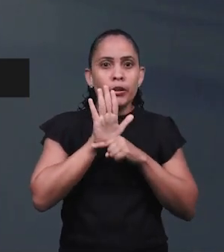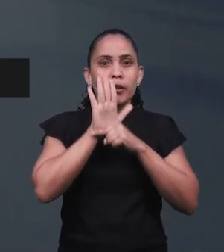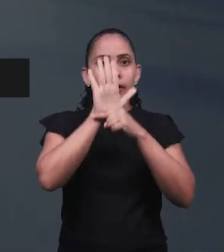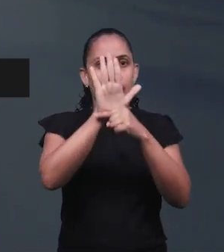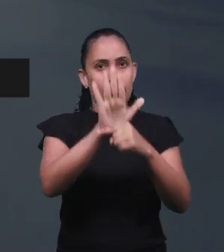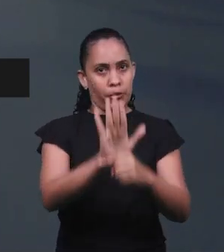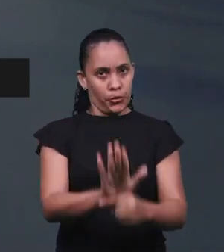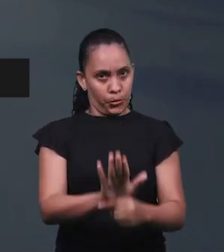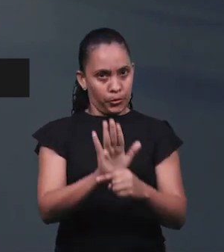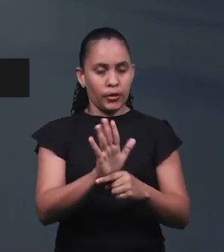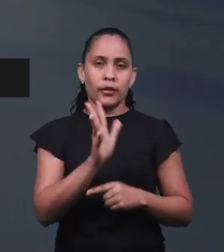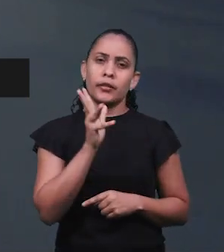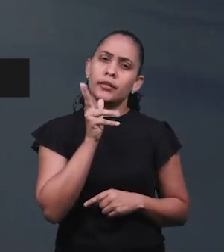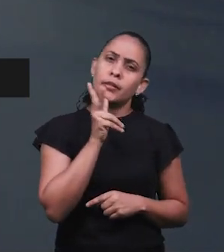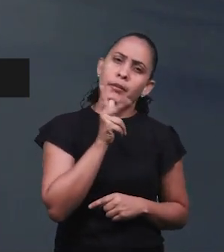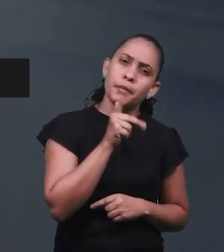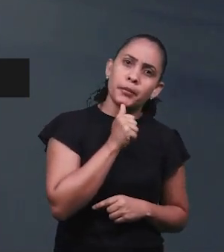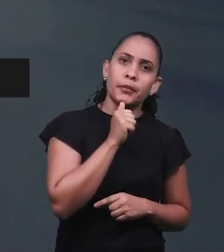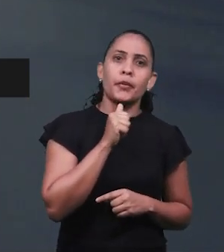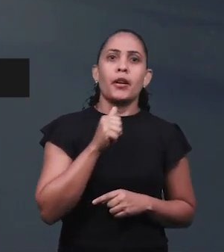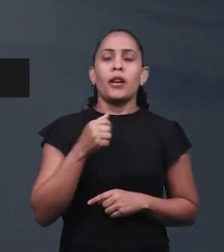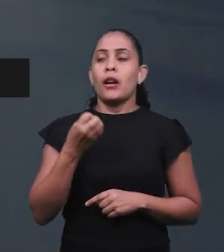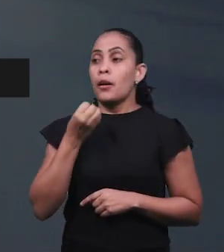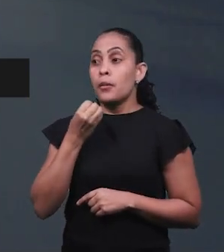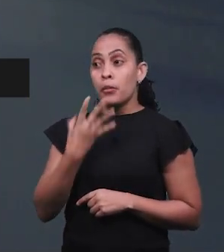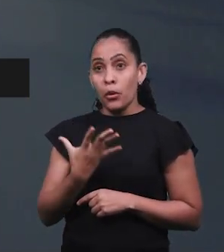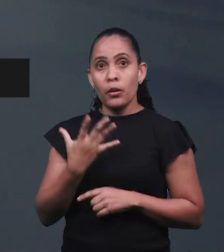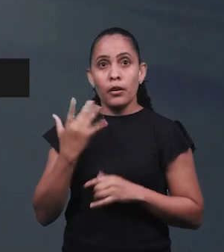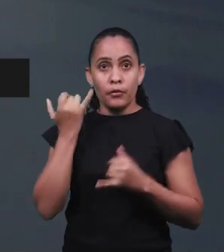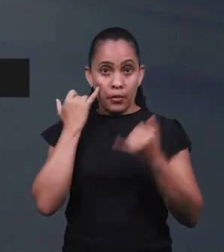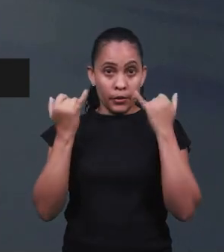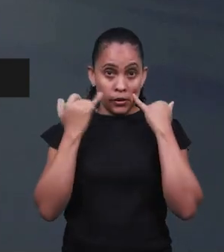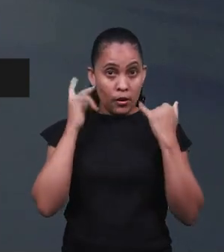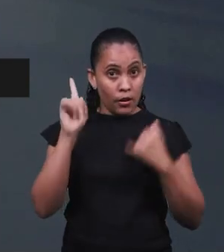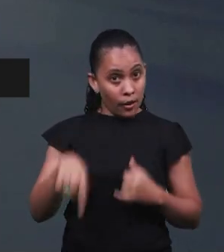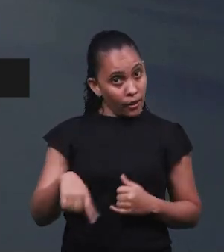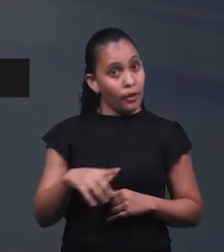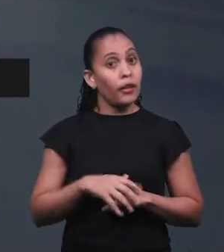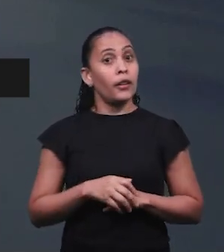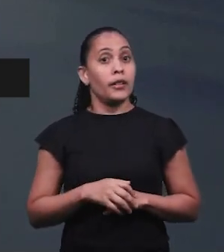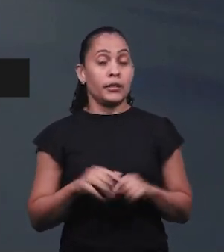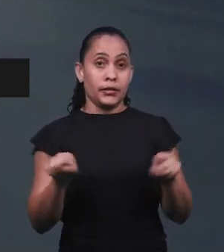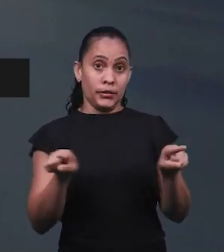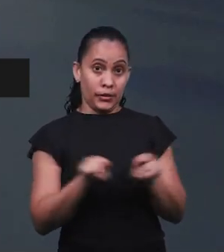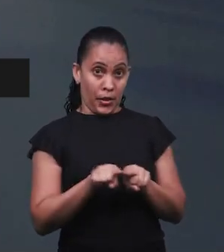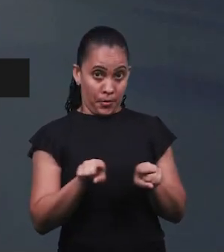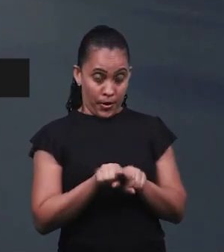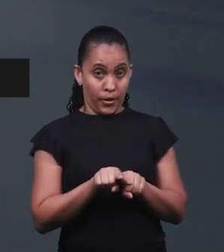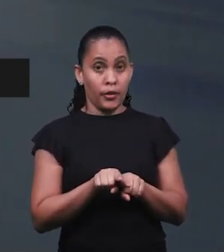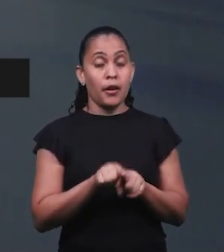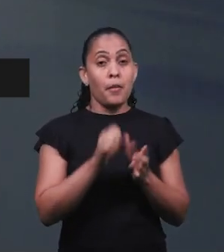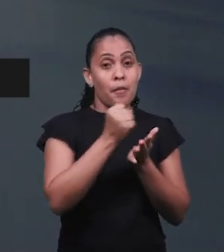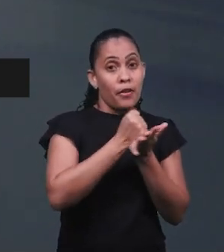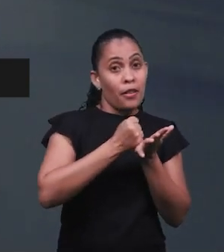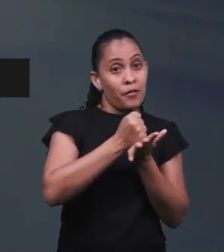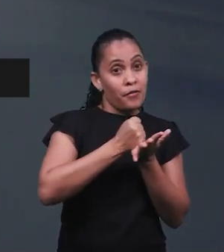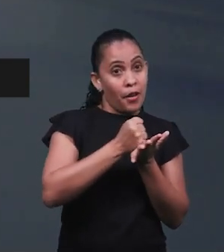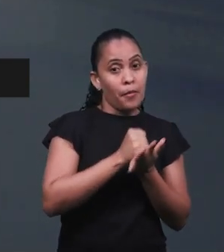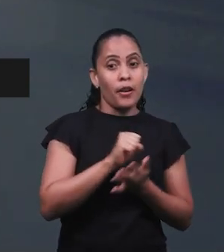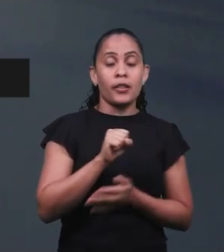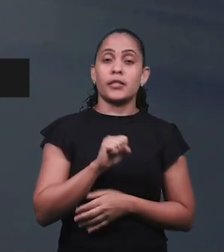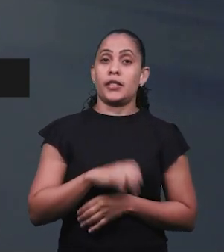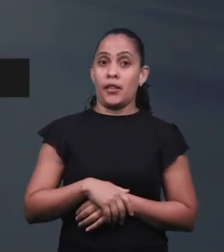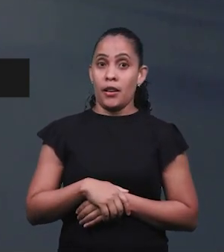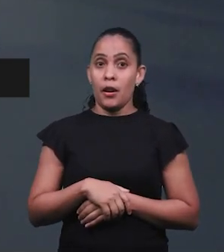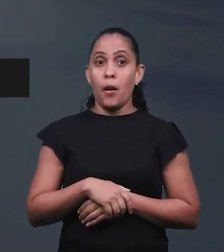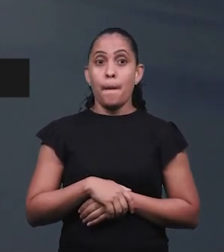a retardar. E essas medicações, a boa notícia é que elas são disponibilizadas pela farmácia cidadã, né, do estado.